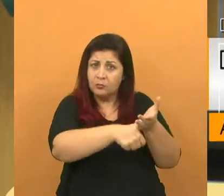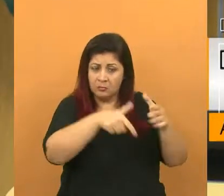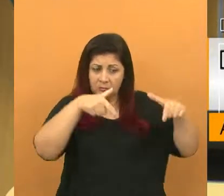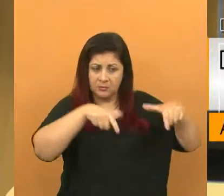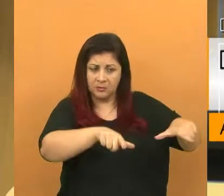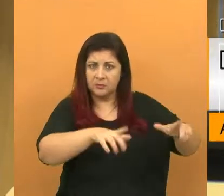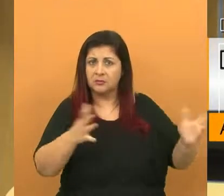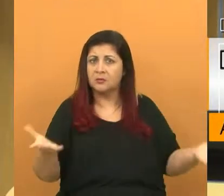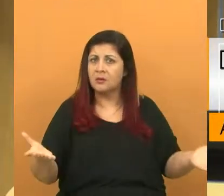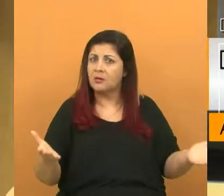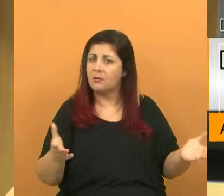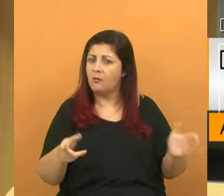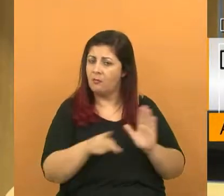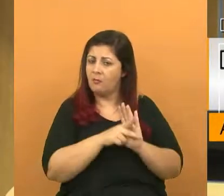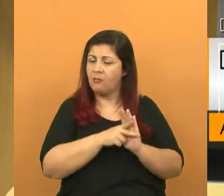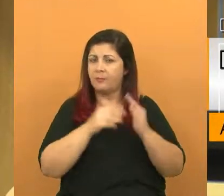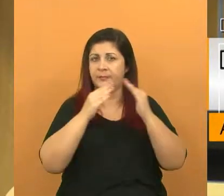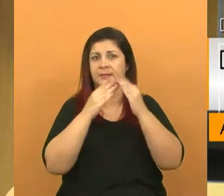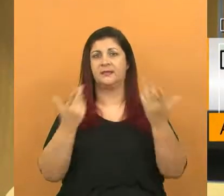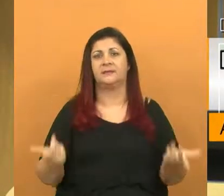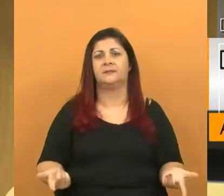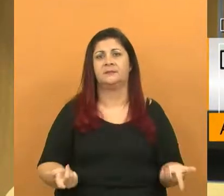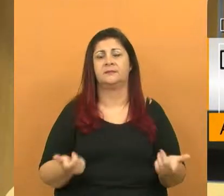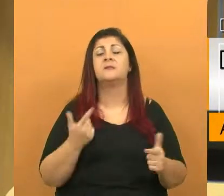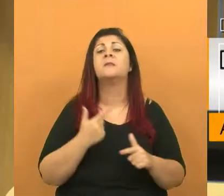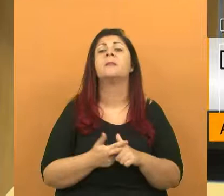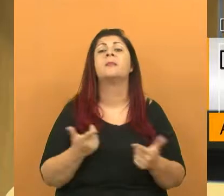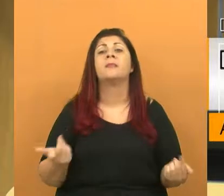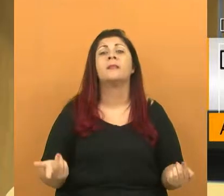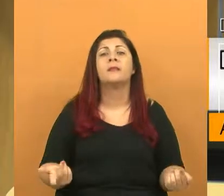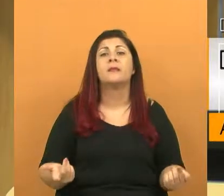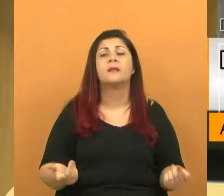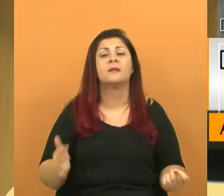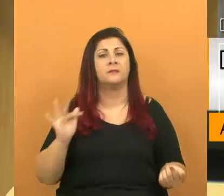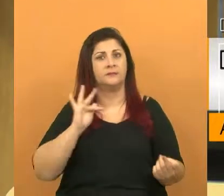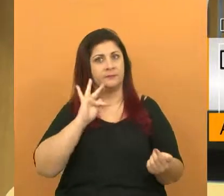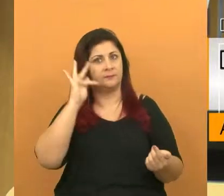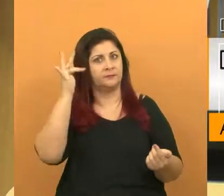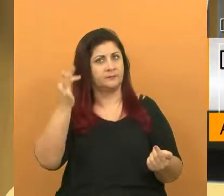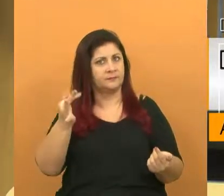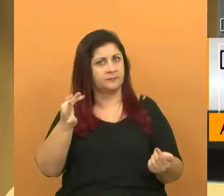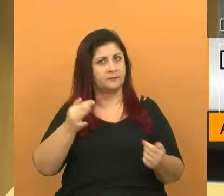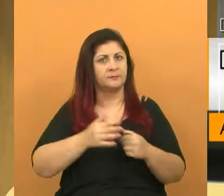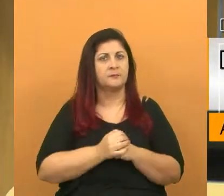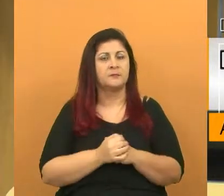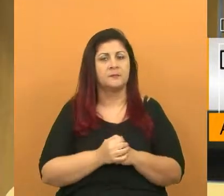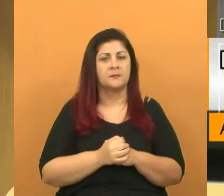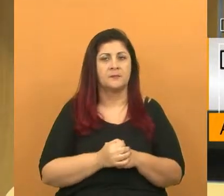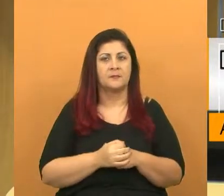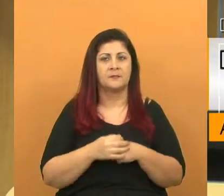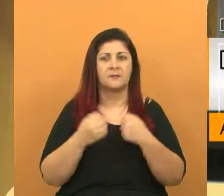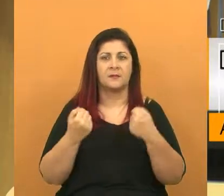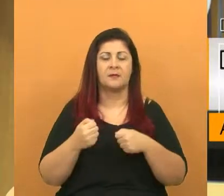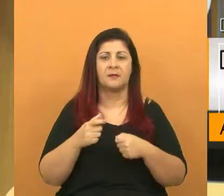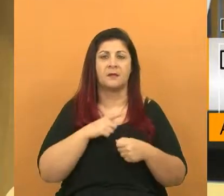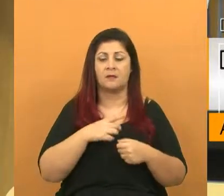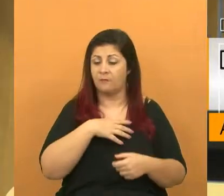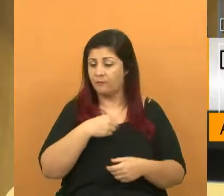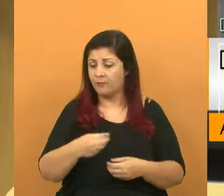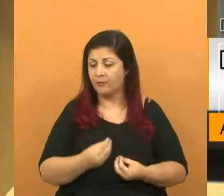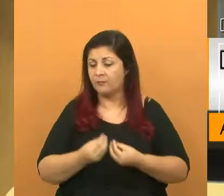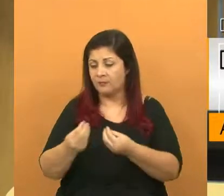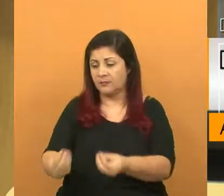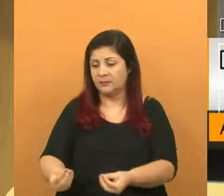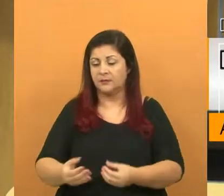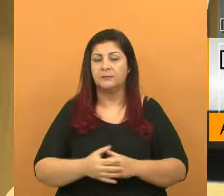qual é o objetivo de querer imposto porque um dia ele tem que deixar alguma coisa no nome do filho dele